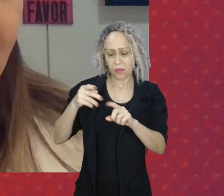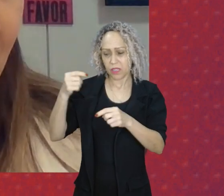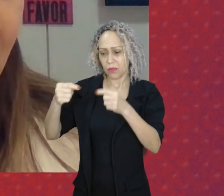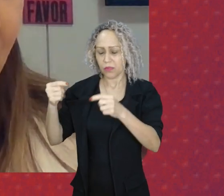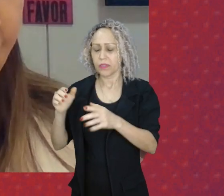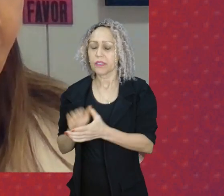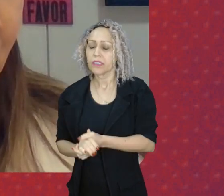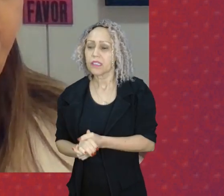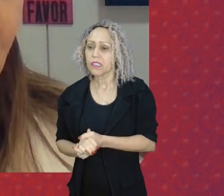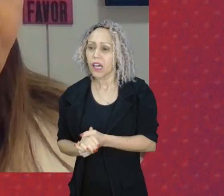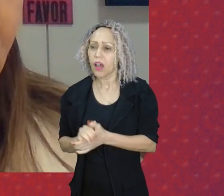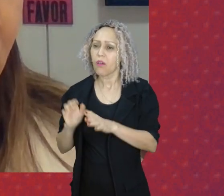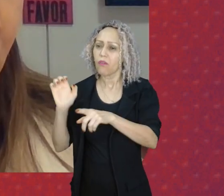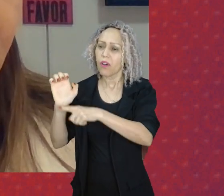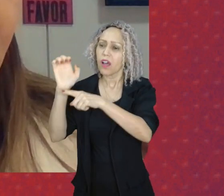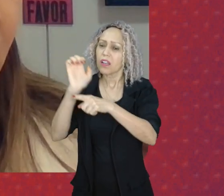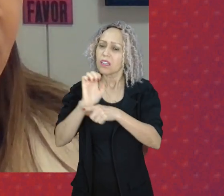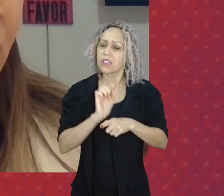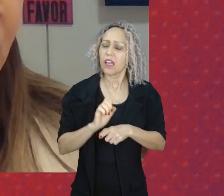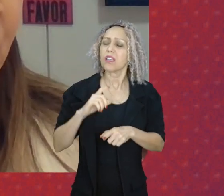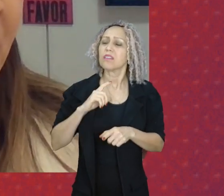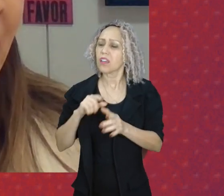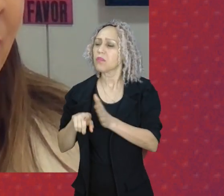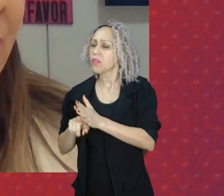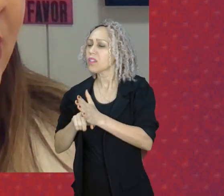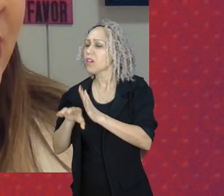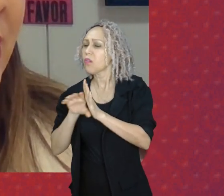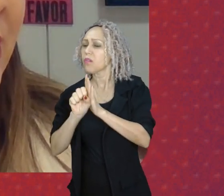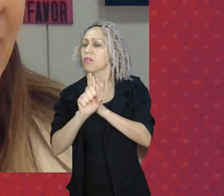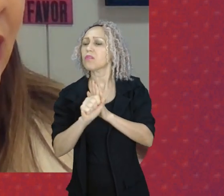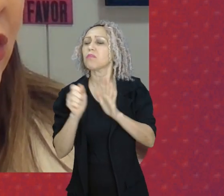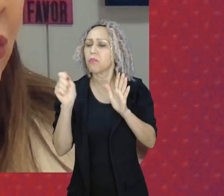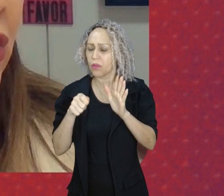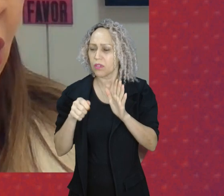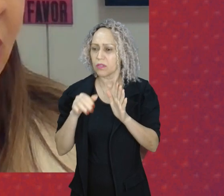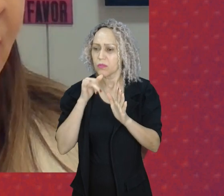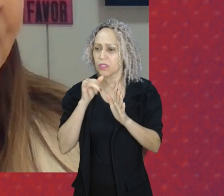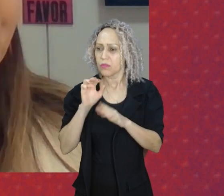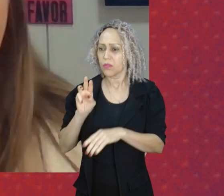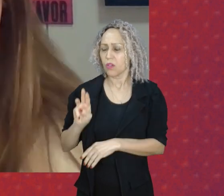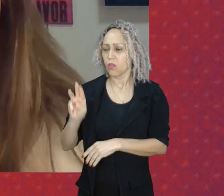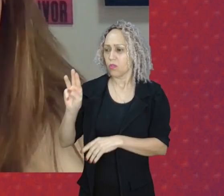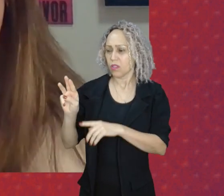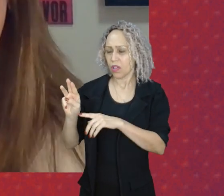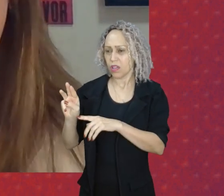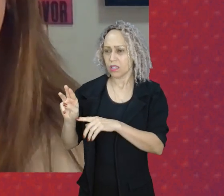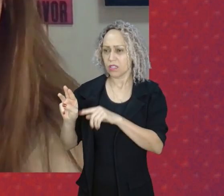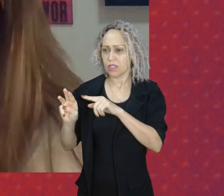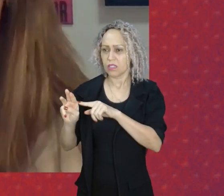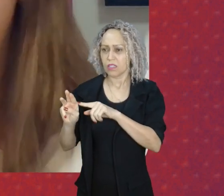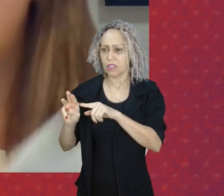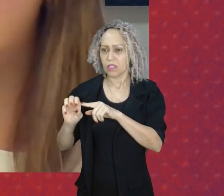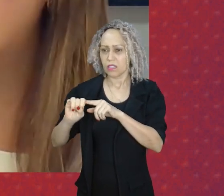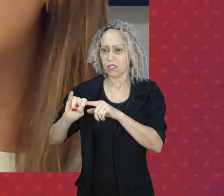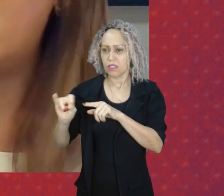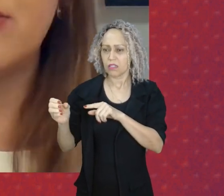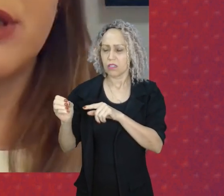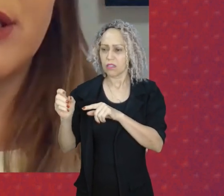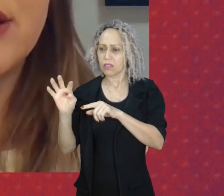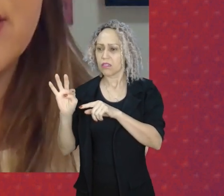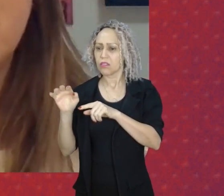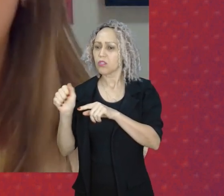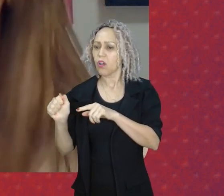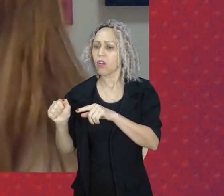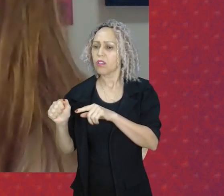vocês pesquisarem pelos nomes dos autores, e foi publicado nesse site do Jota. Aí eles trazem outros